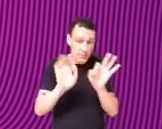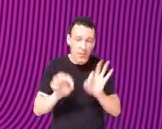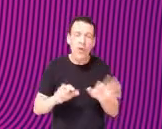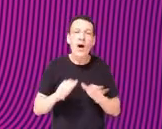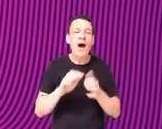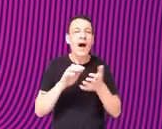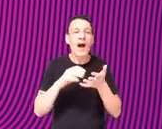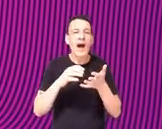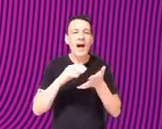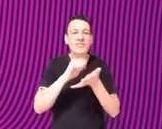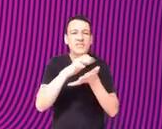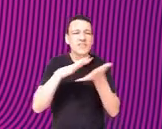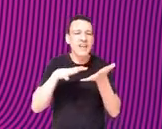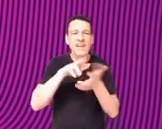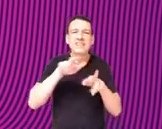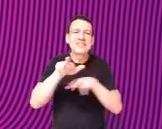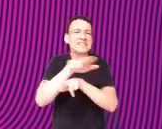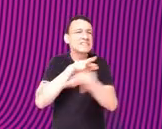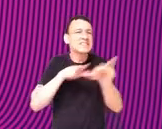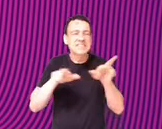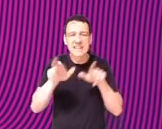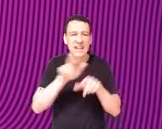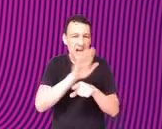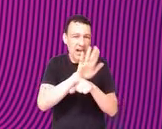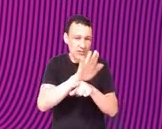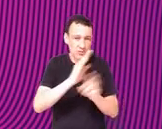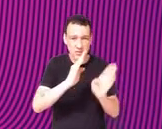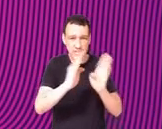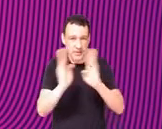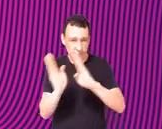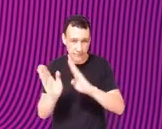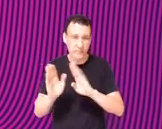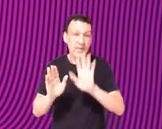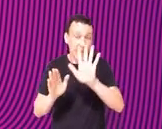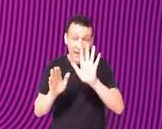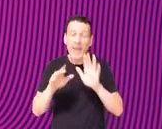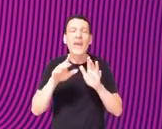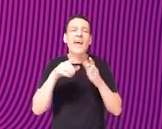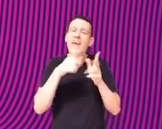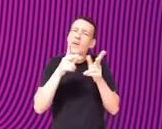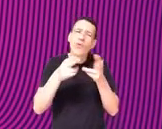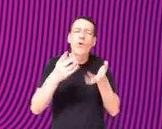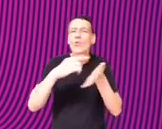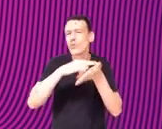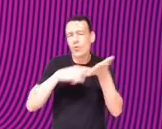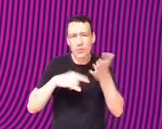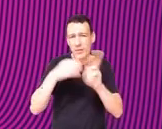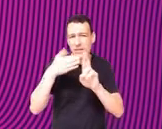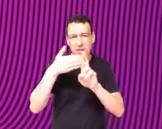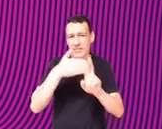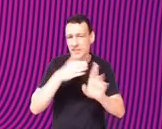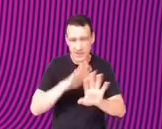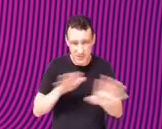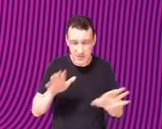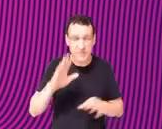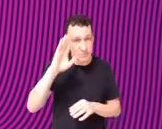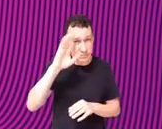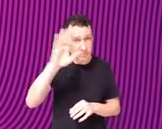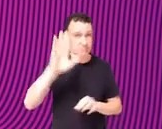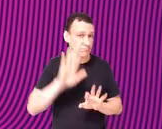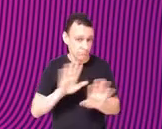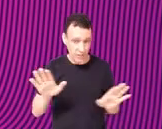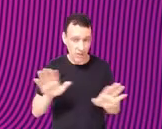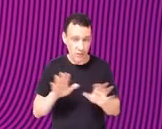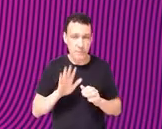roadmaps. Estes roadmaps, no fundo, são documentos de referência, documentos-chave, que vão mostrar